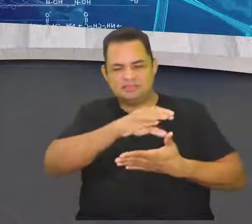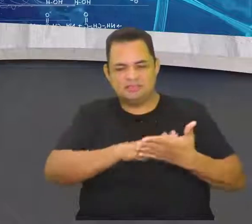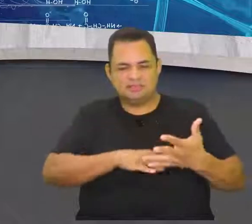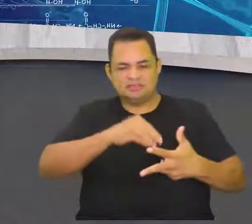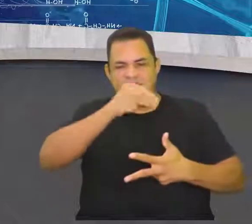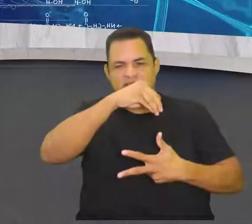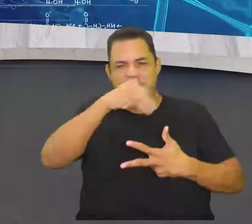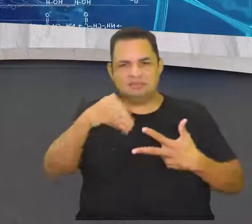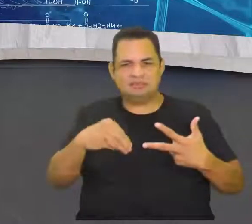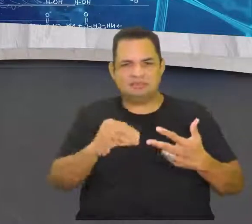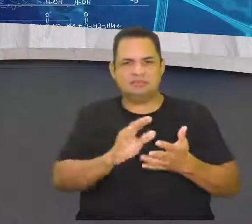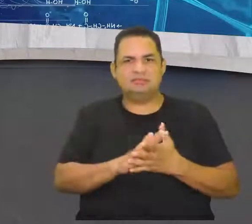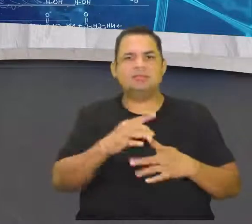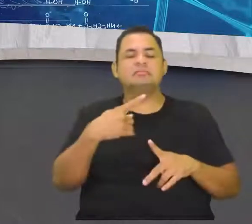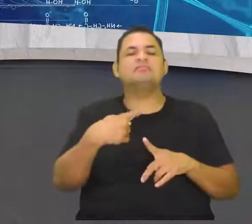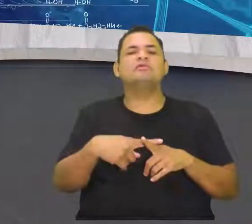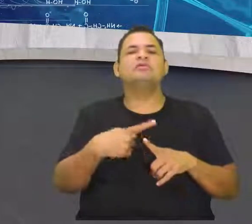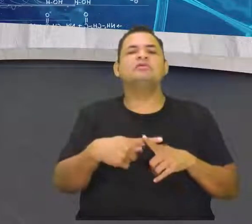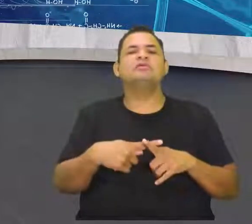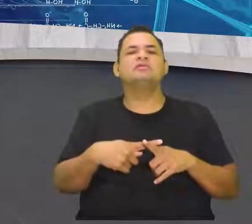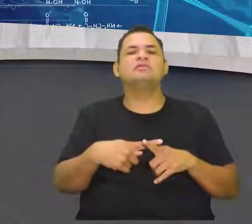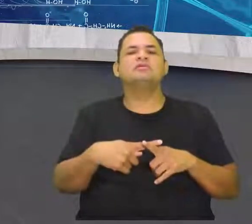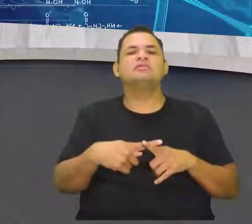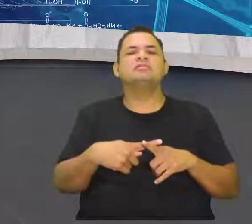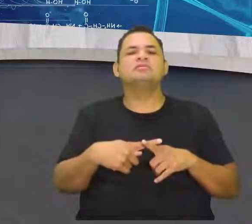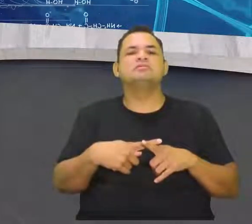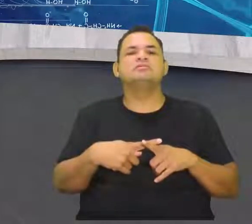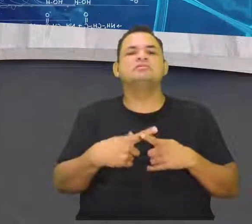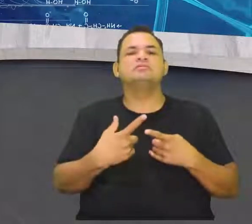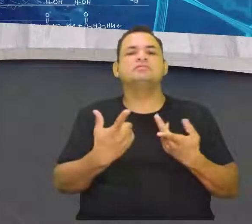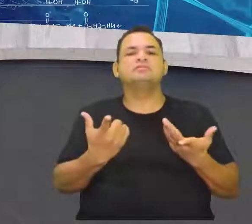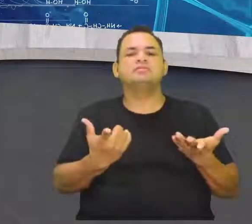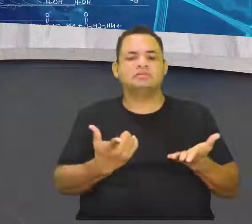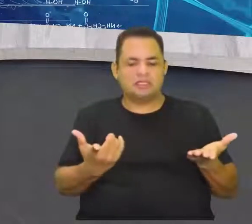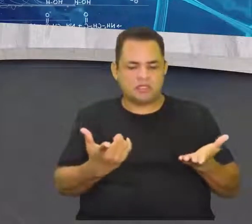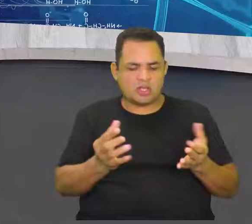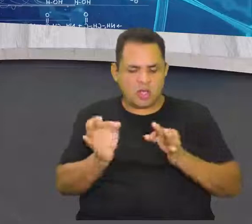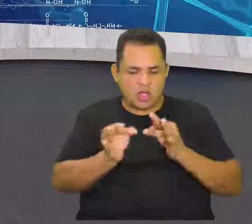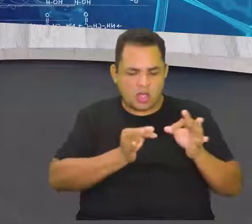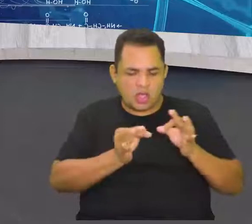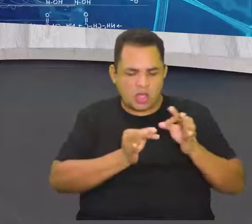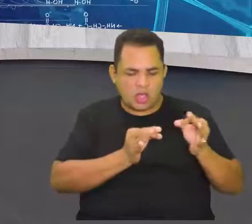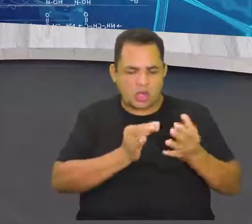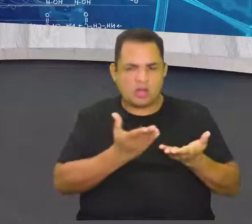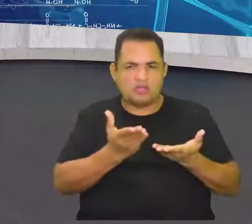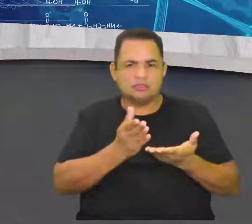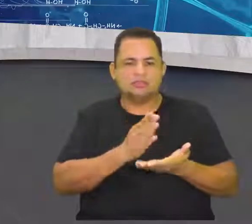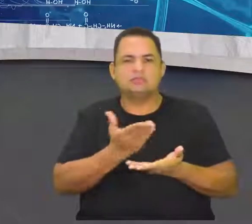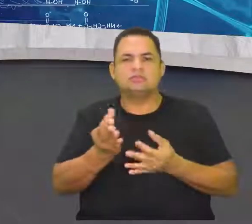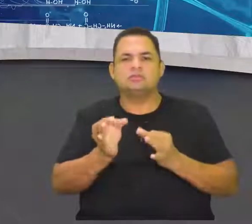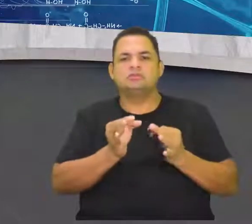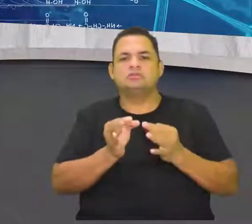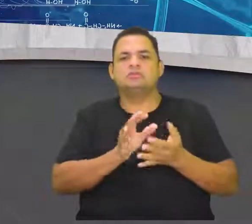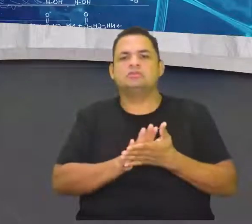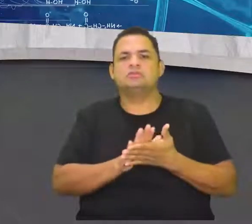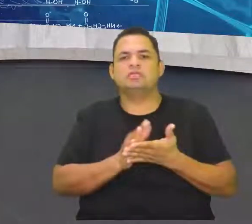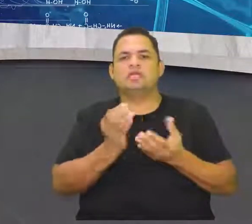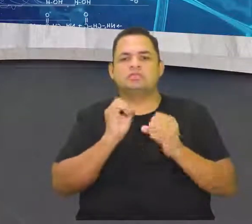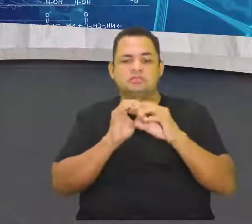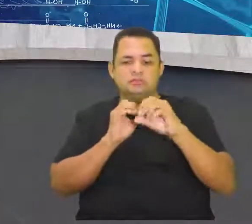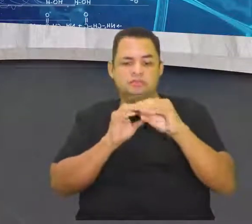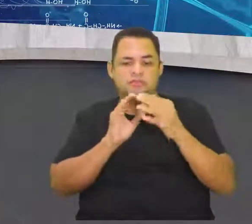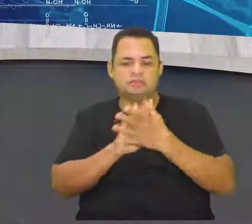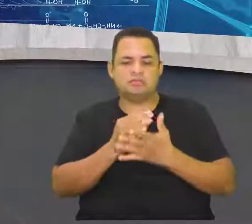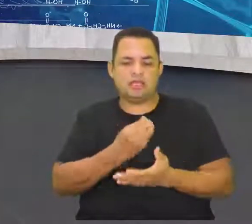Enem. Isso porque nós, além de estarmos aqui preparando vocês para a vida, nós também estamos